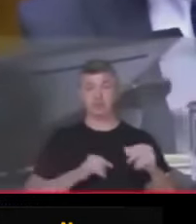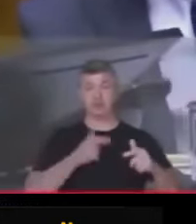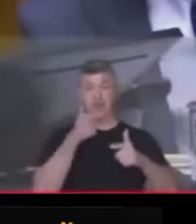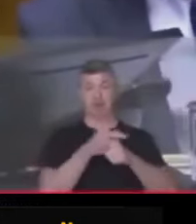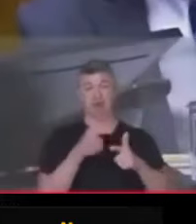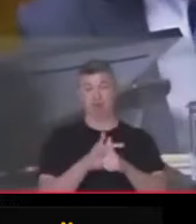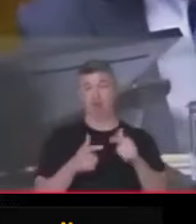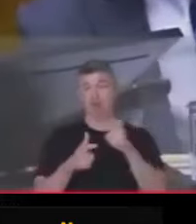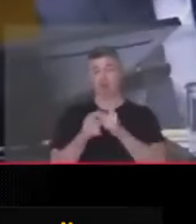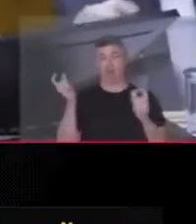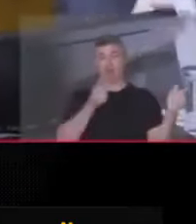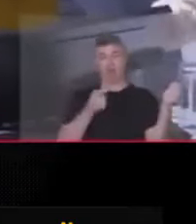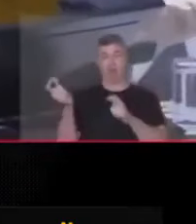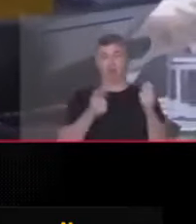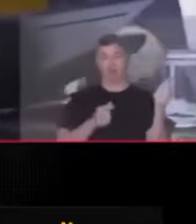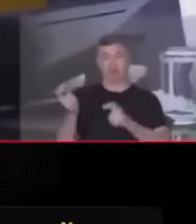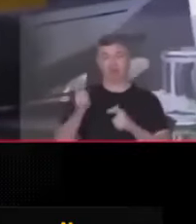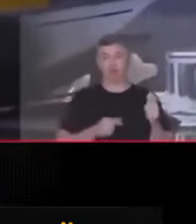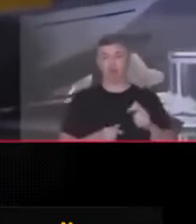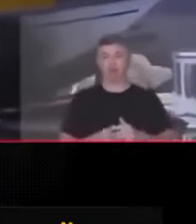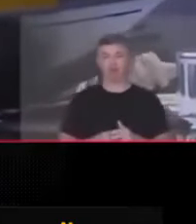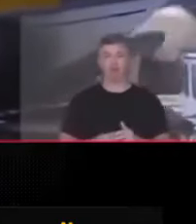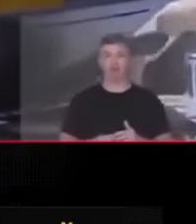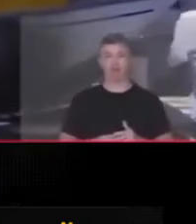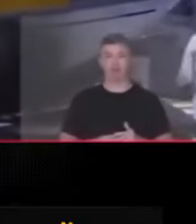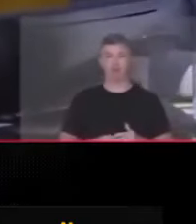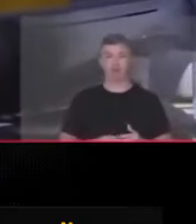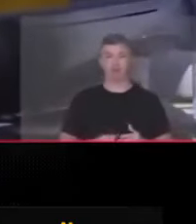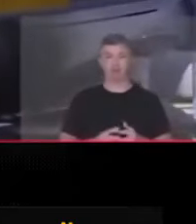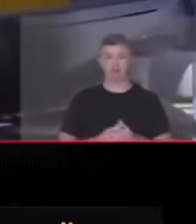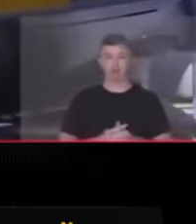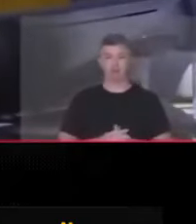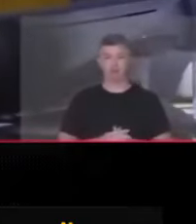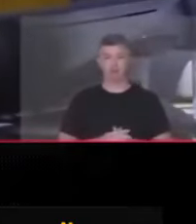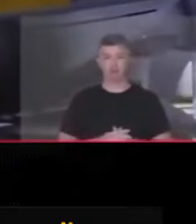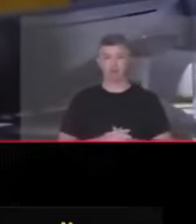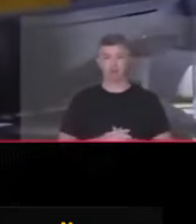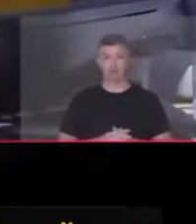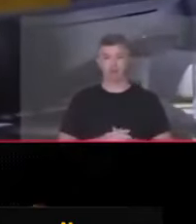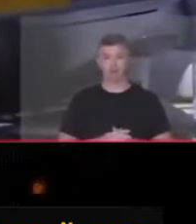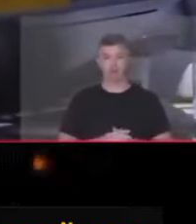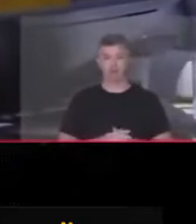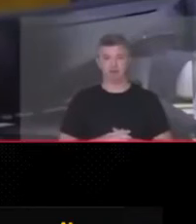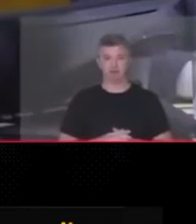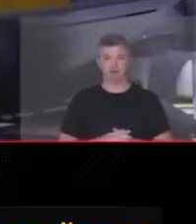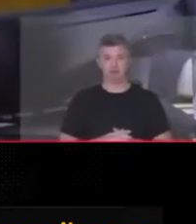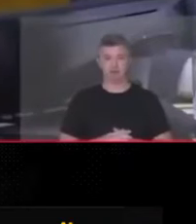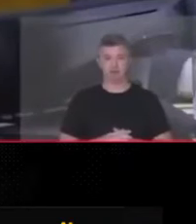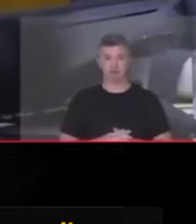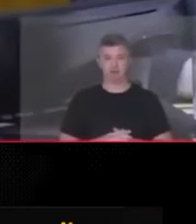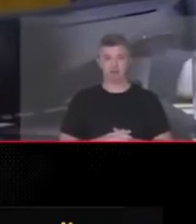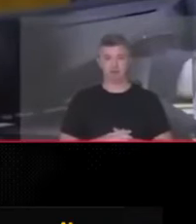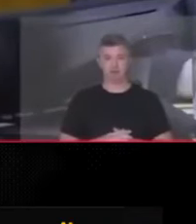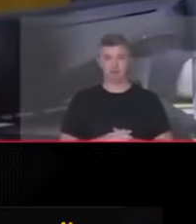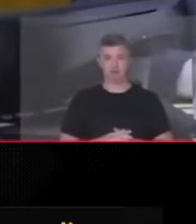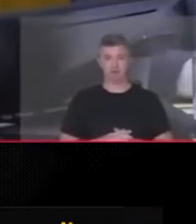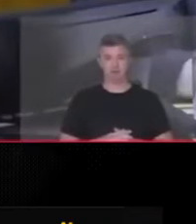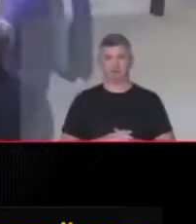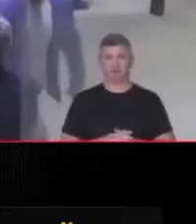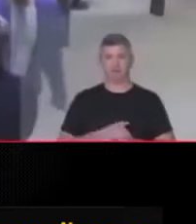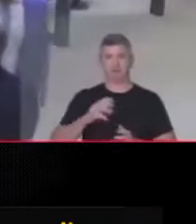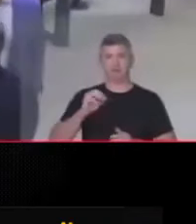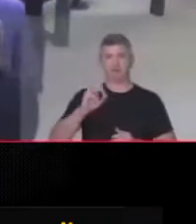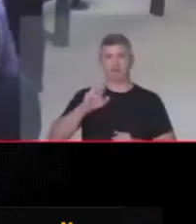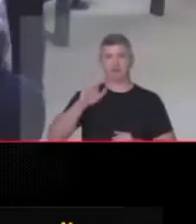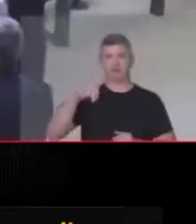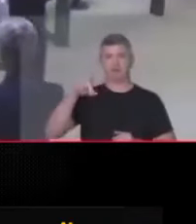deputados, vamos ter calma. Calma nessa hora. Bolsonaro é milícia. A milícia é a base do Bolsonaro. A deputado Orlando Silva com a palavra